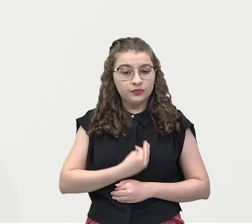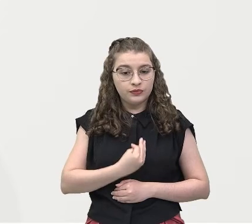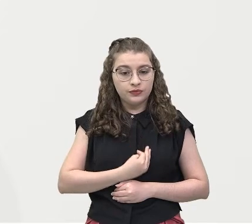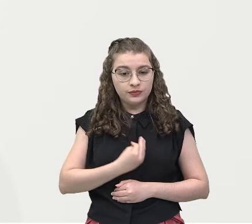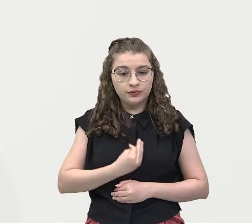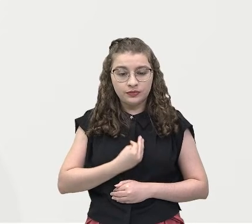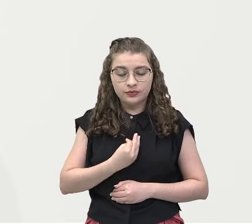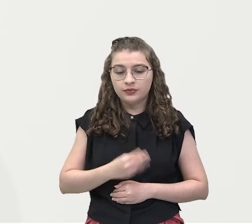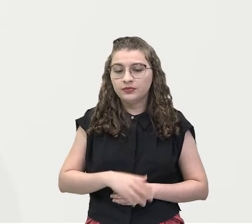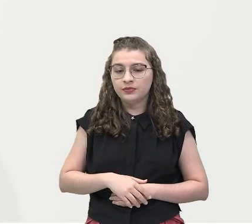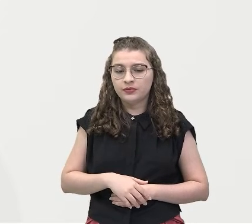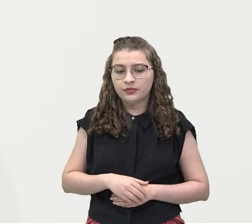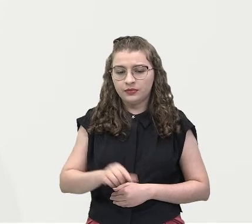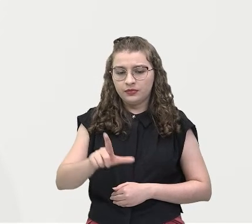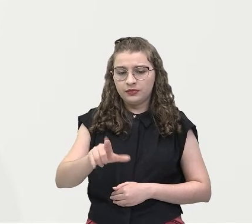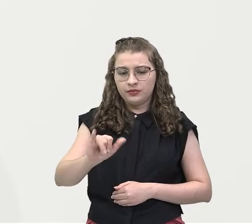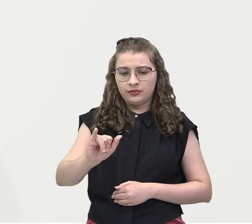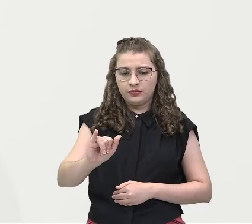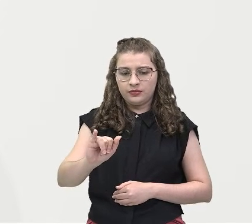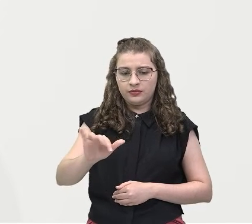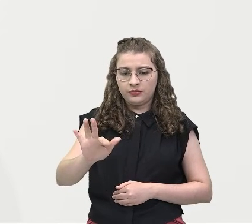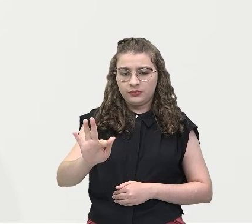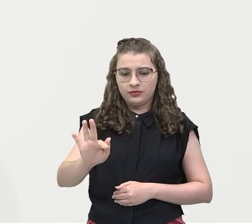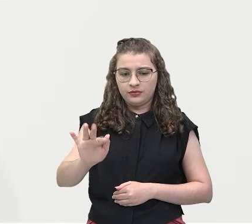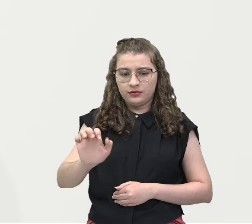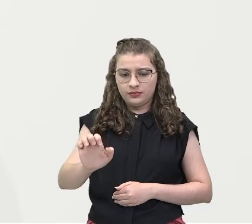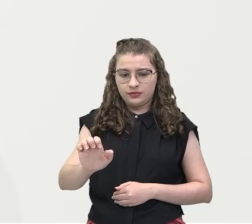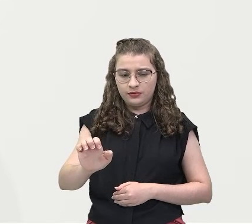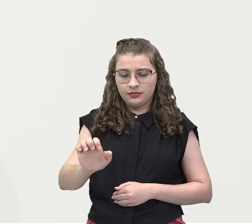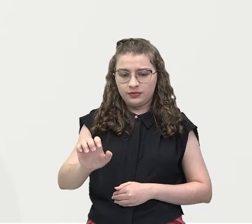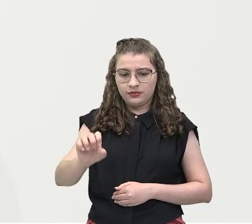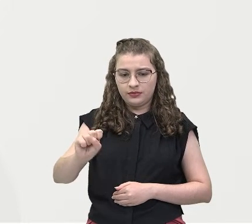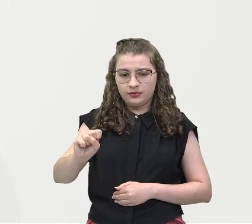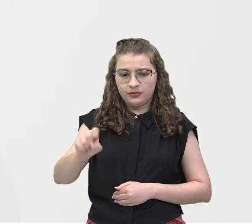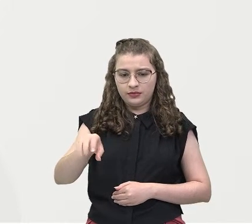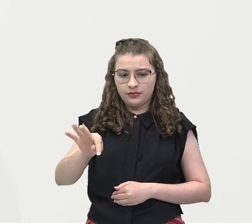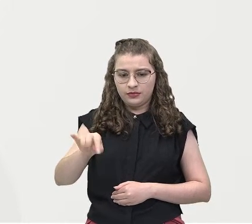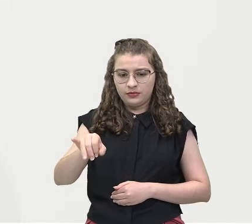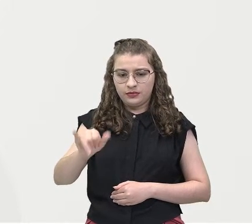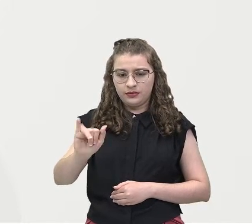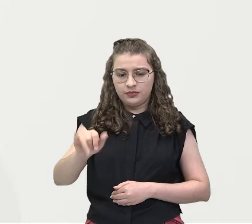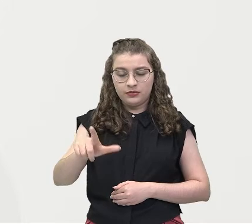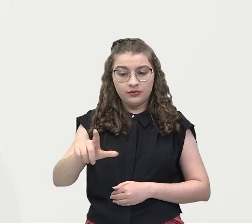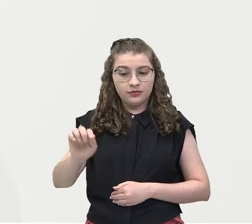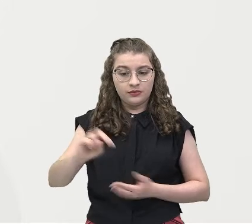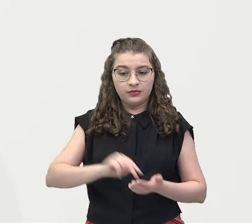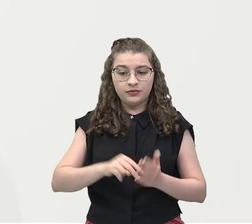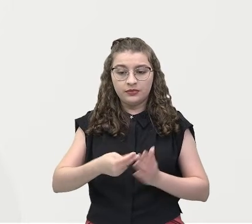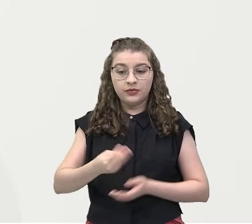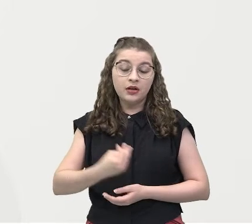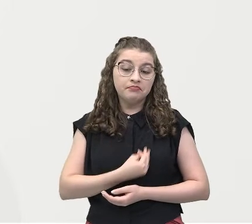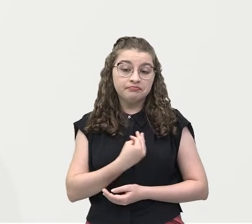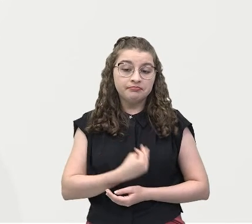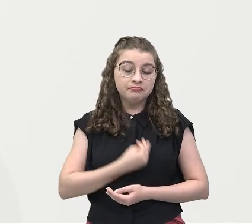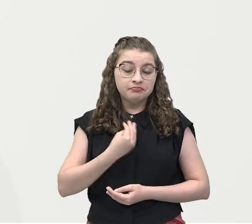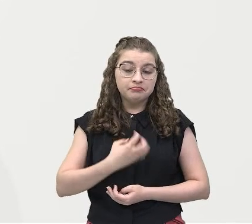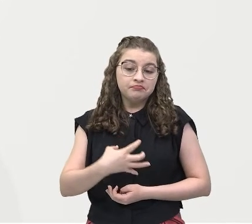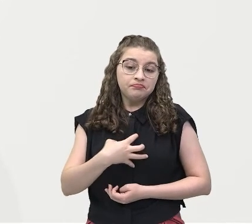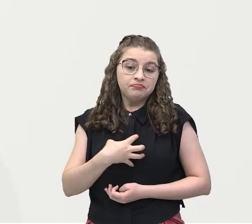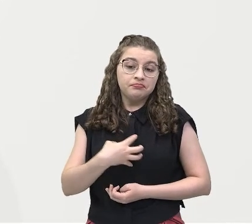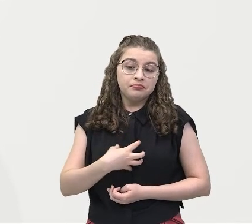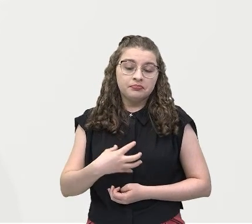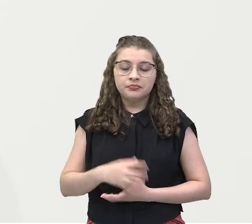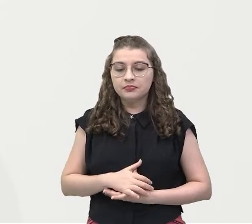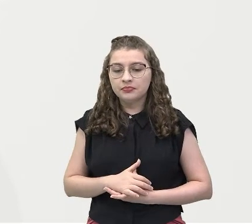palavra lifestyle significa estilo de vida, tudo bem? Então, você só foi confirmando, ó, tem application,